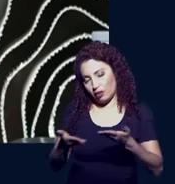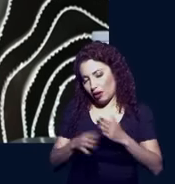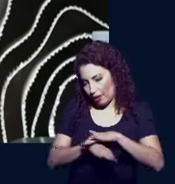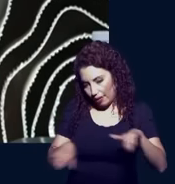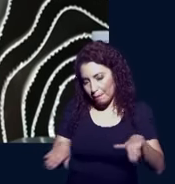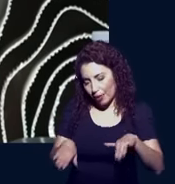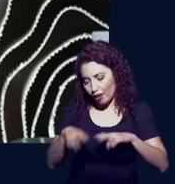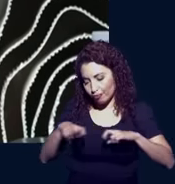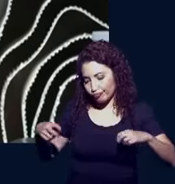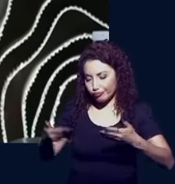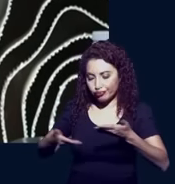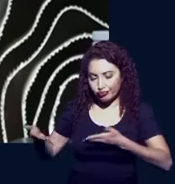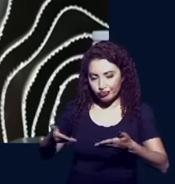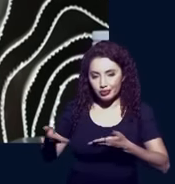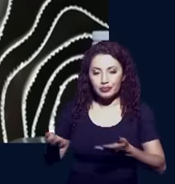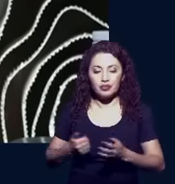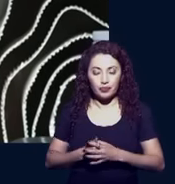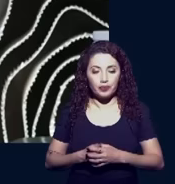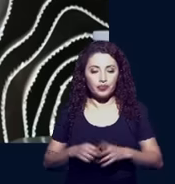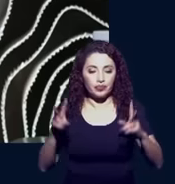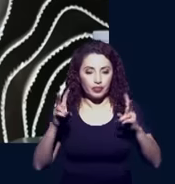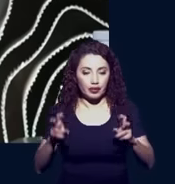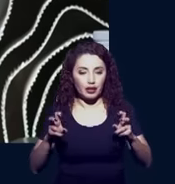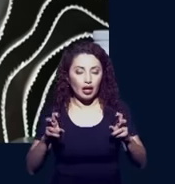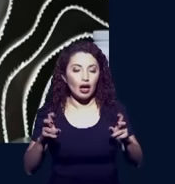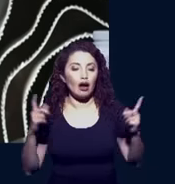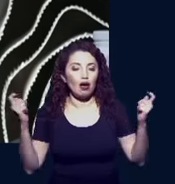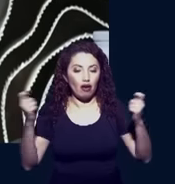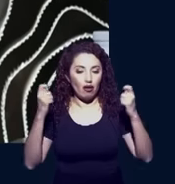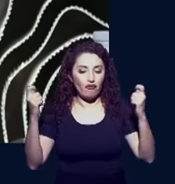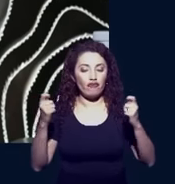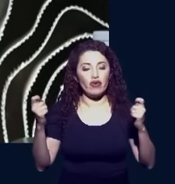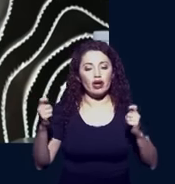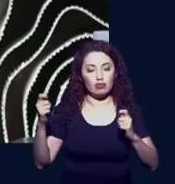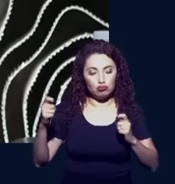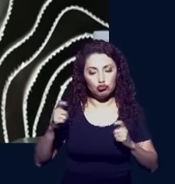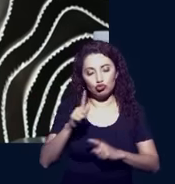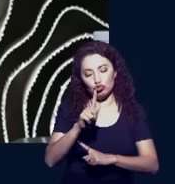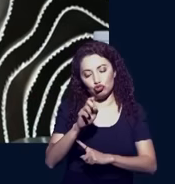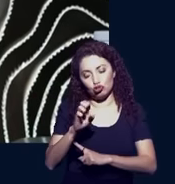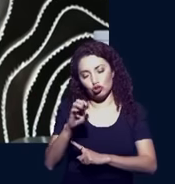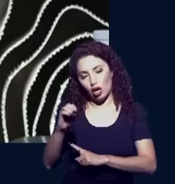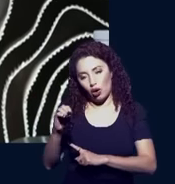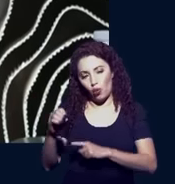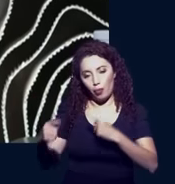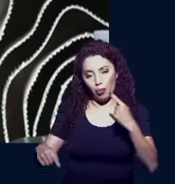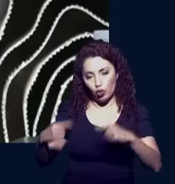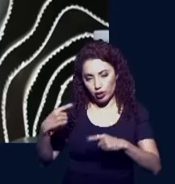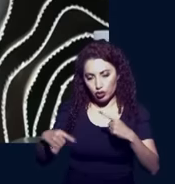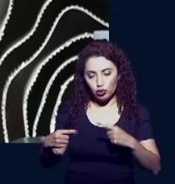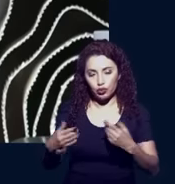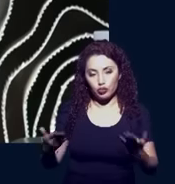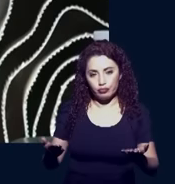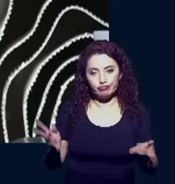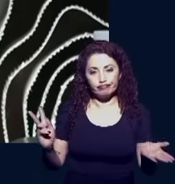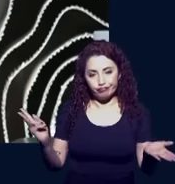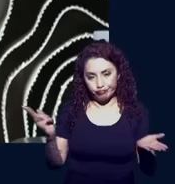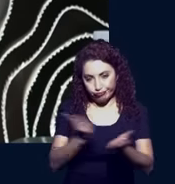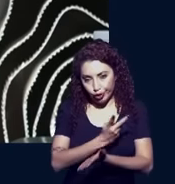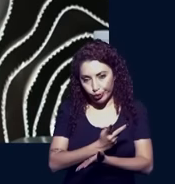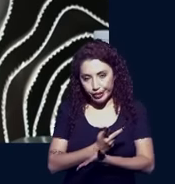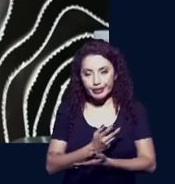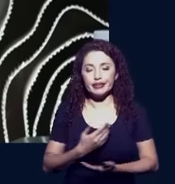é falando um pouco dos eventos geopolíticos né se a gente olhar eh teve o ataque terrorista